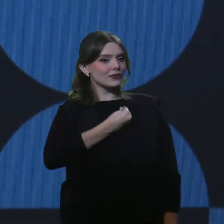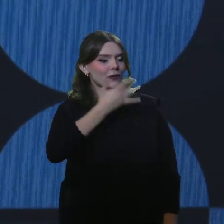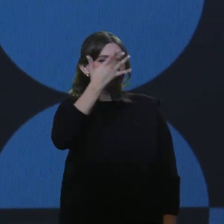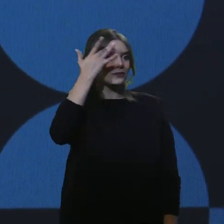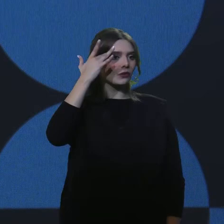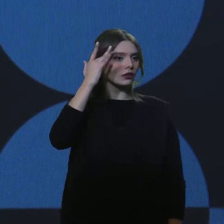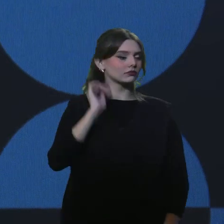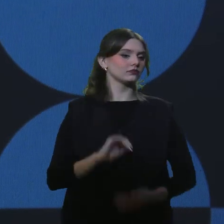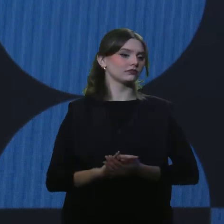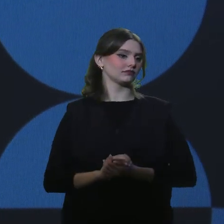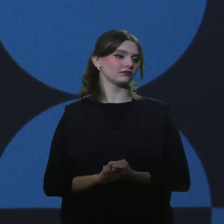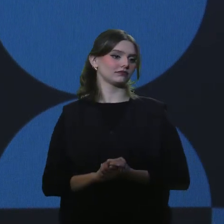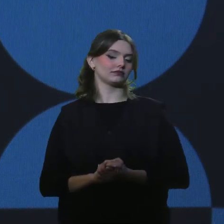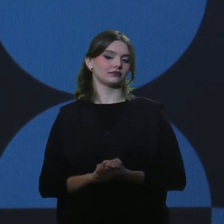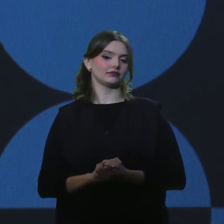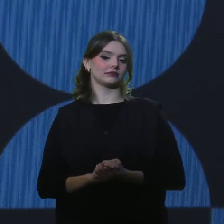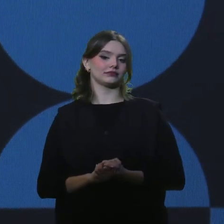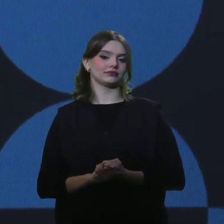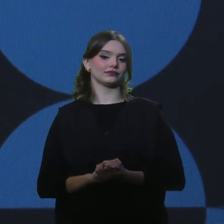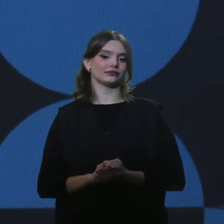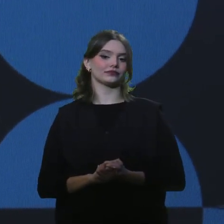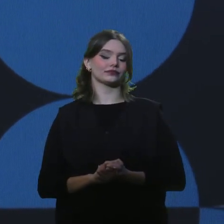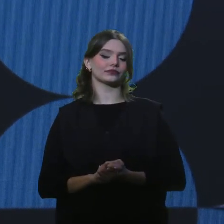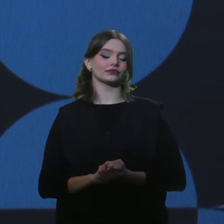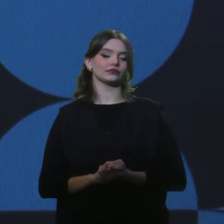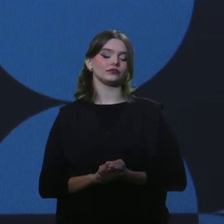história. Meio Forrest Gump.